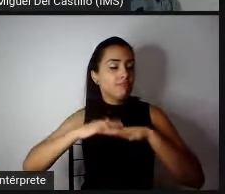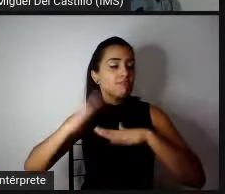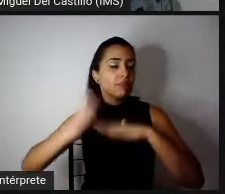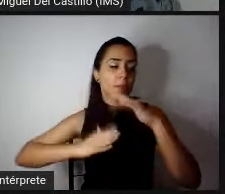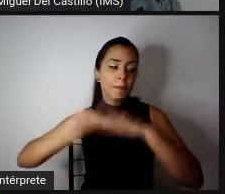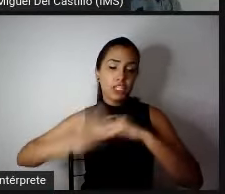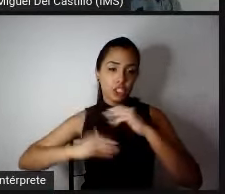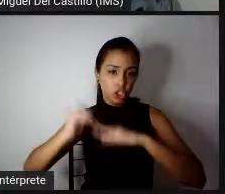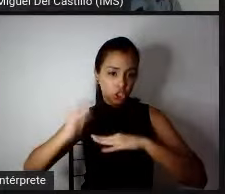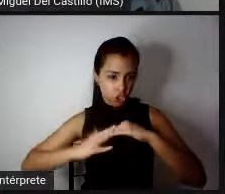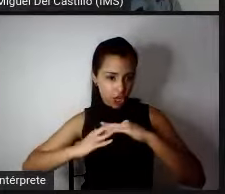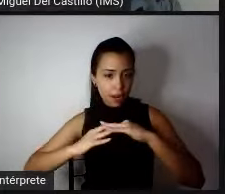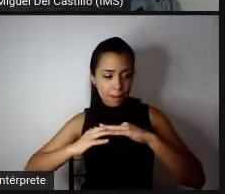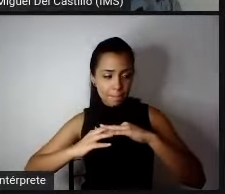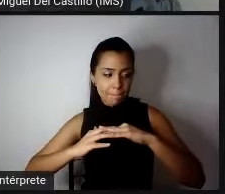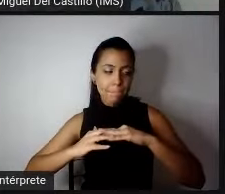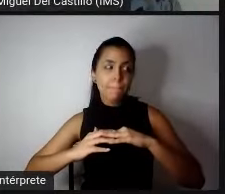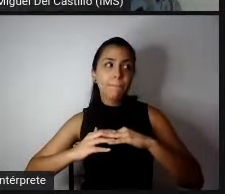com essas